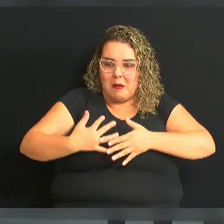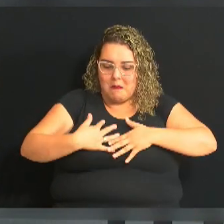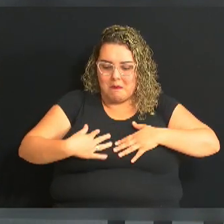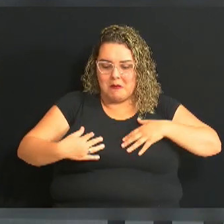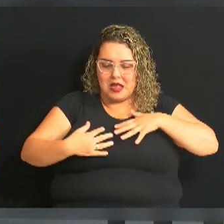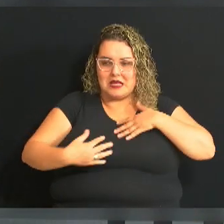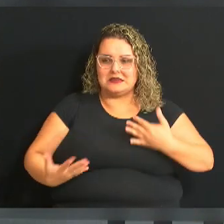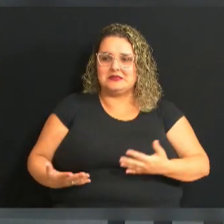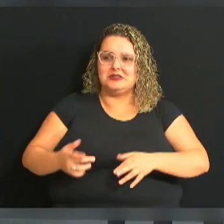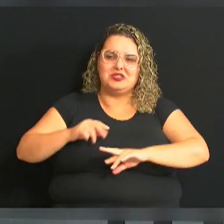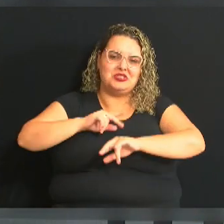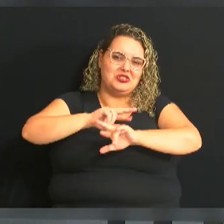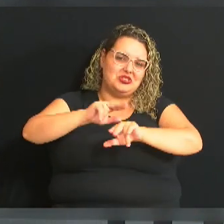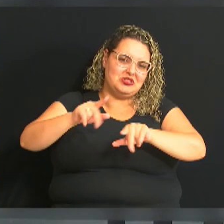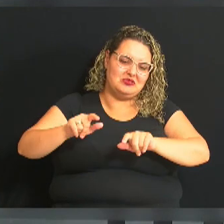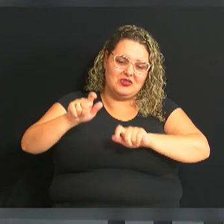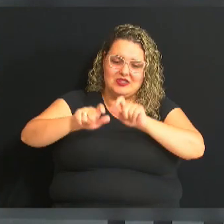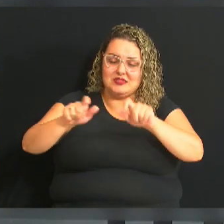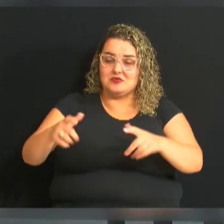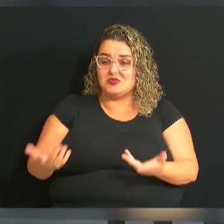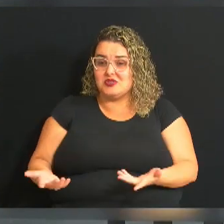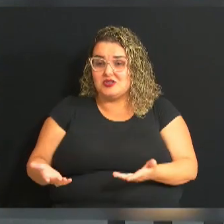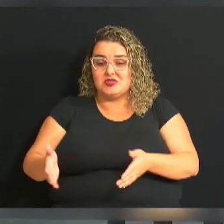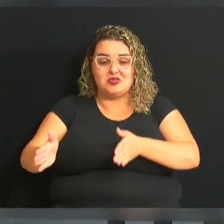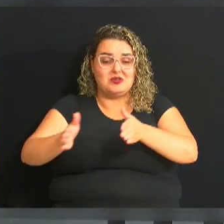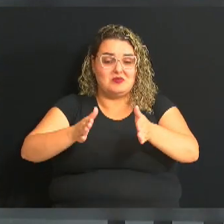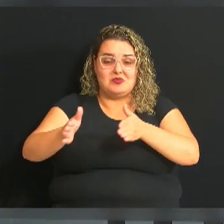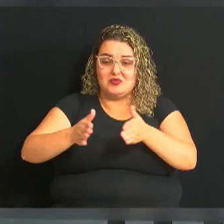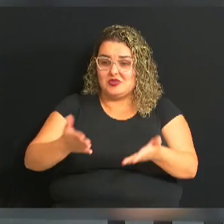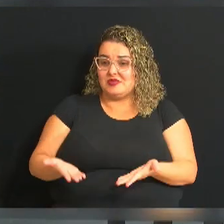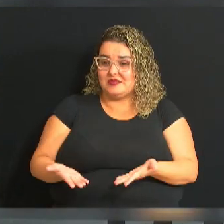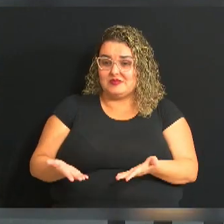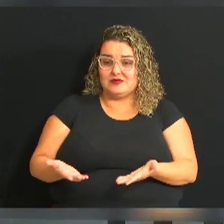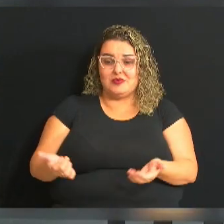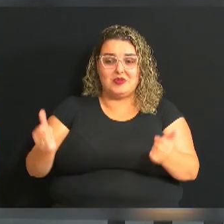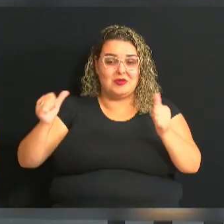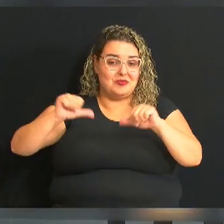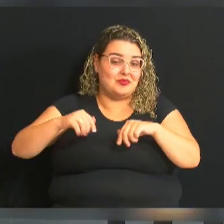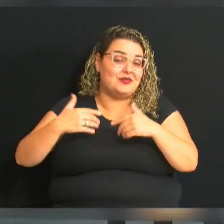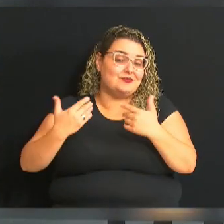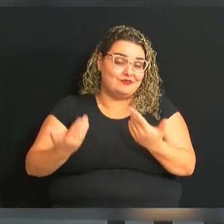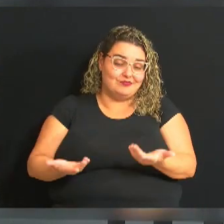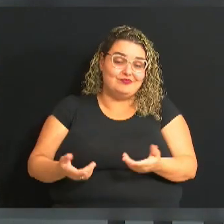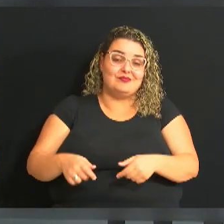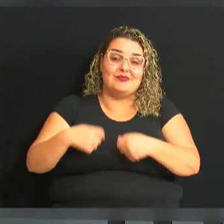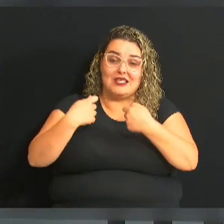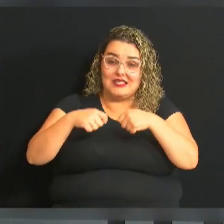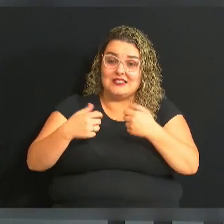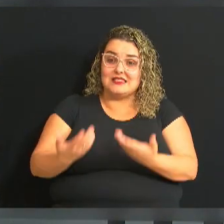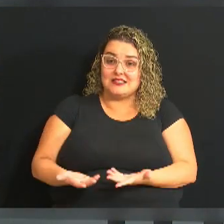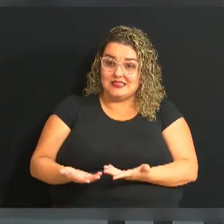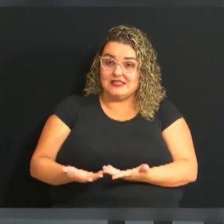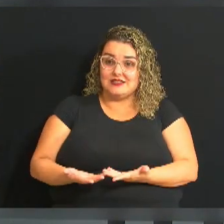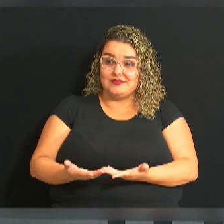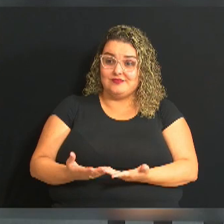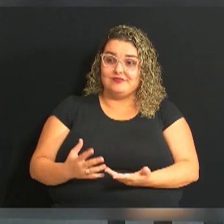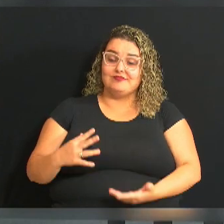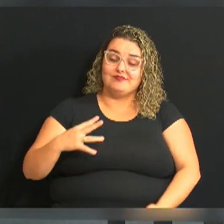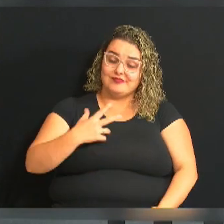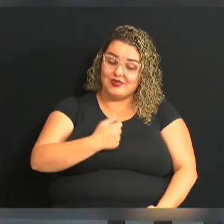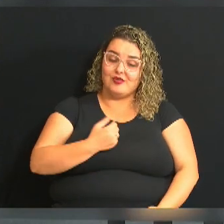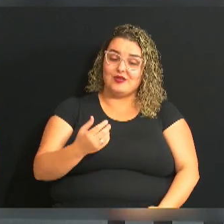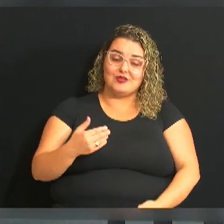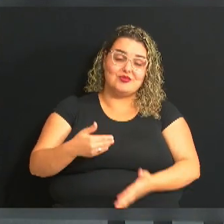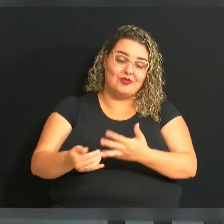relatos de várias pessoas que em momentos ali inoportunos acabou precisando ser socorrida de alguma forma. Então